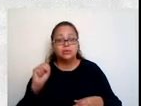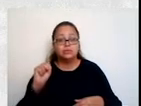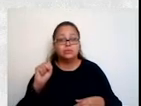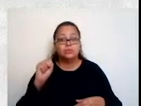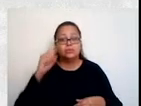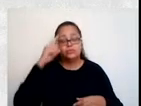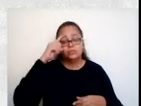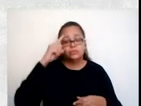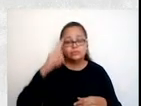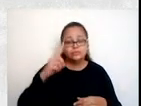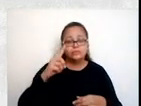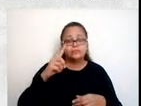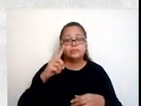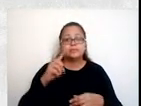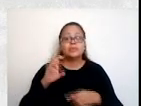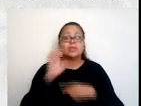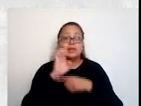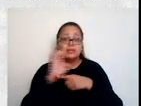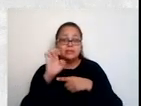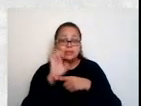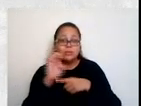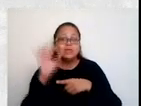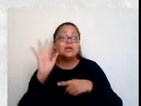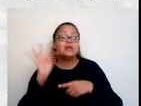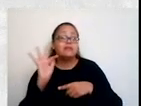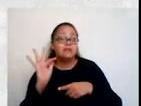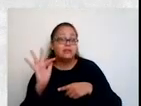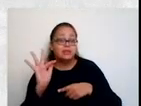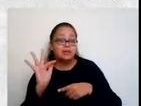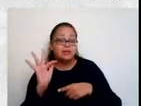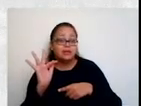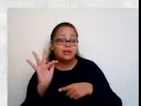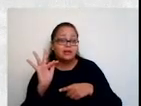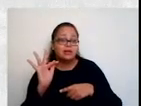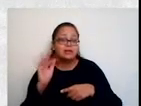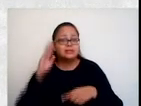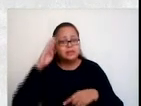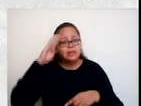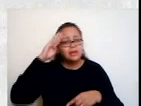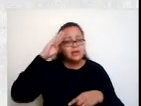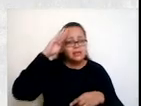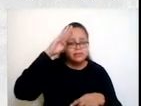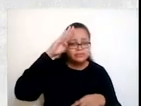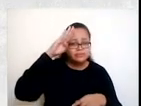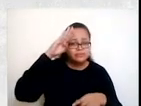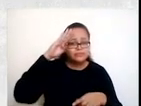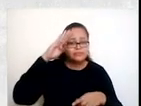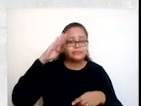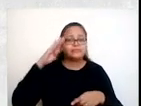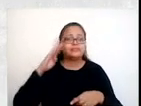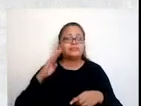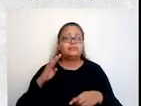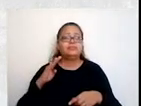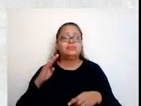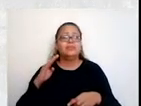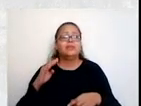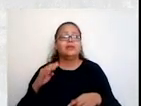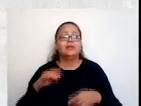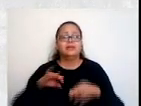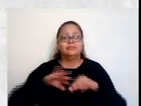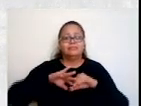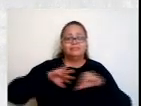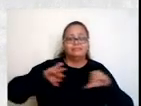federais. Nesse contexto, pessoal, tropas foram mandadas para dispersar essa população, né?